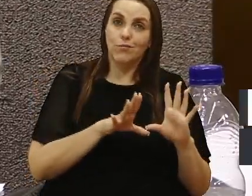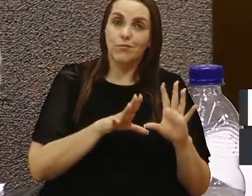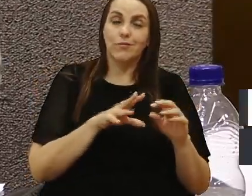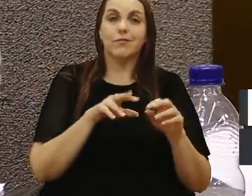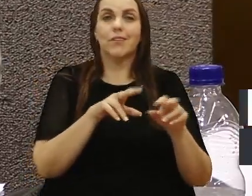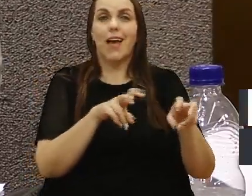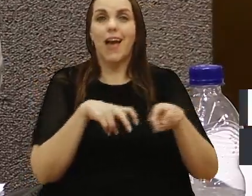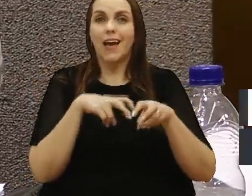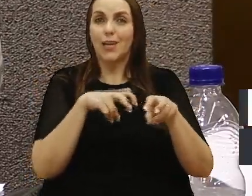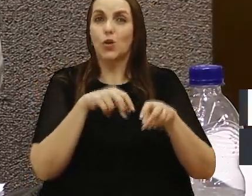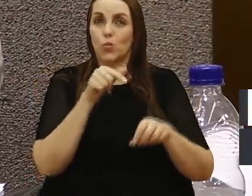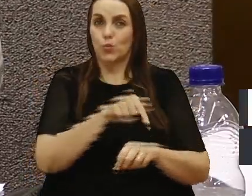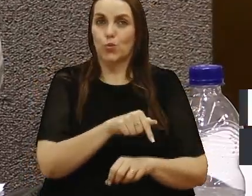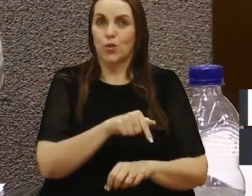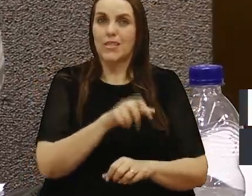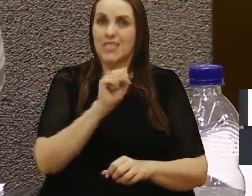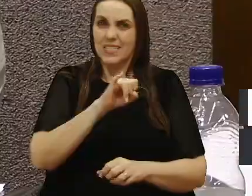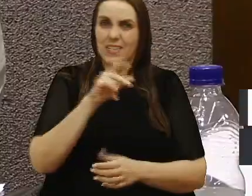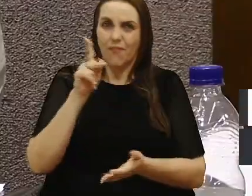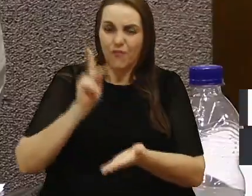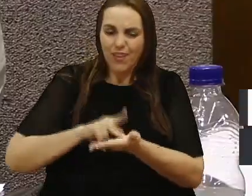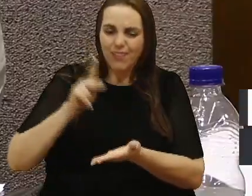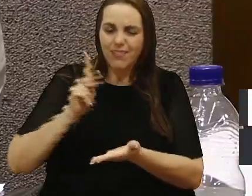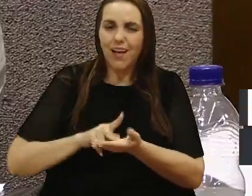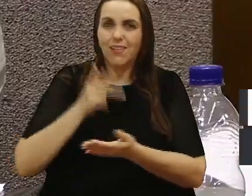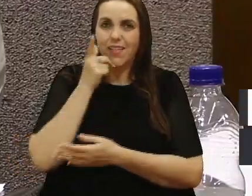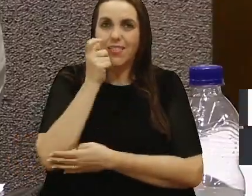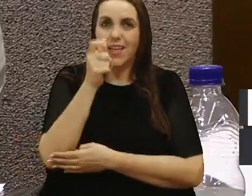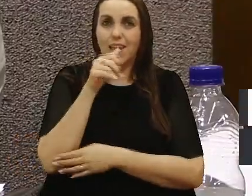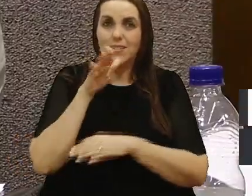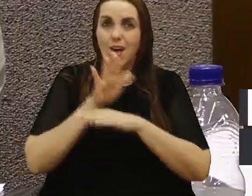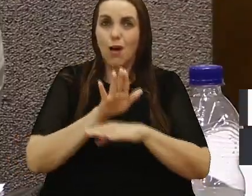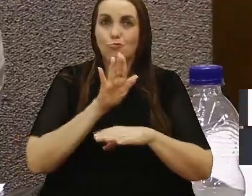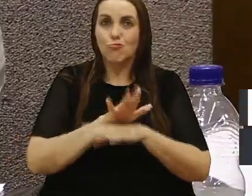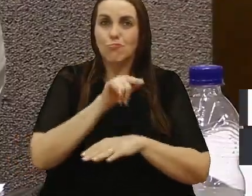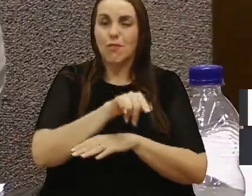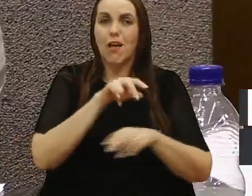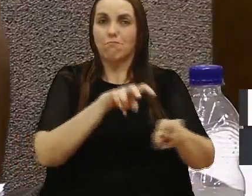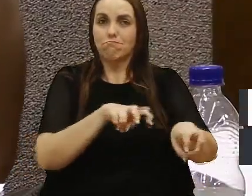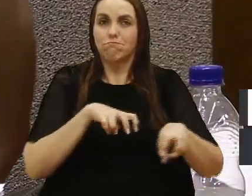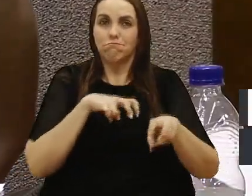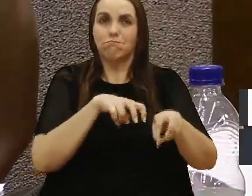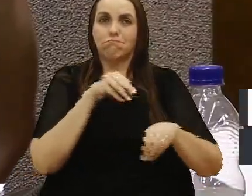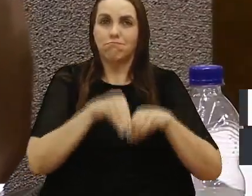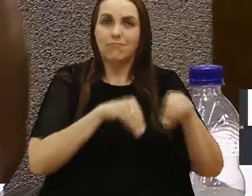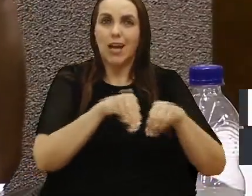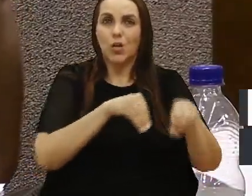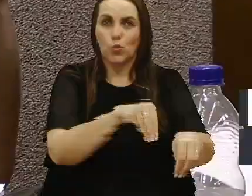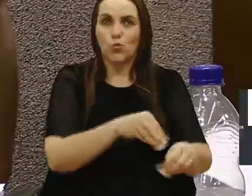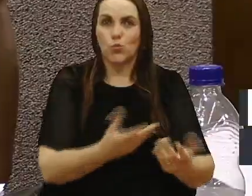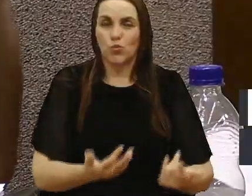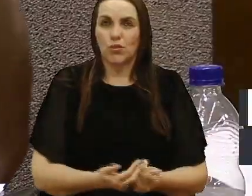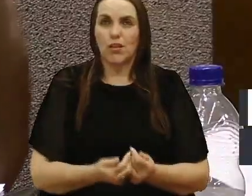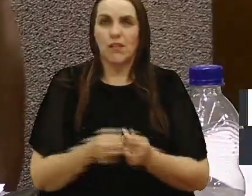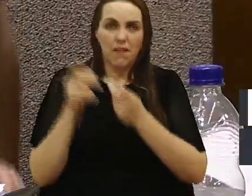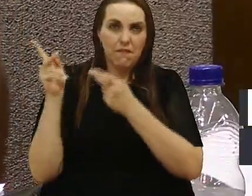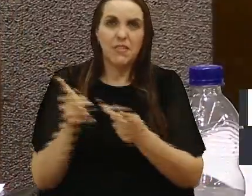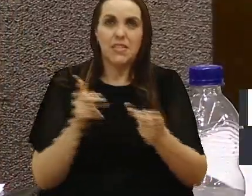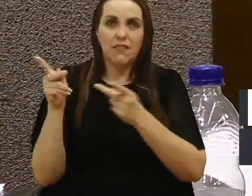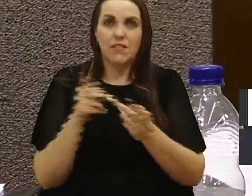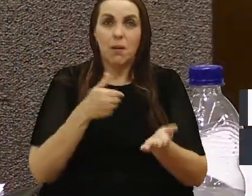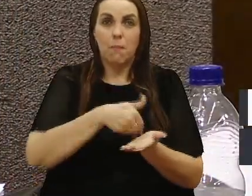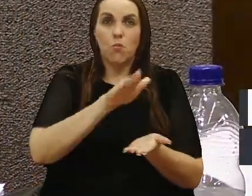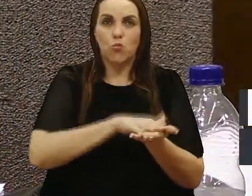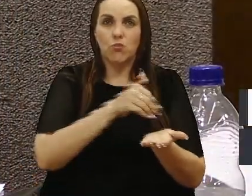Se houvesse realmente interesse em ajudar o agricultor, não estariam toda hora visitando as lavouras para multar eles